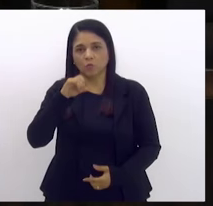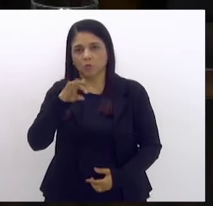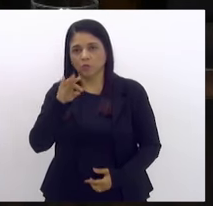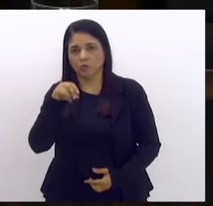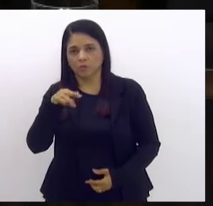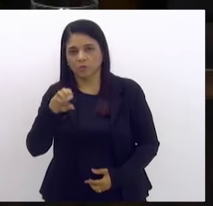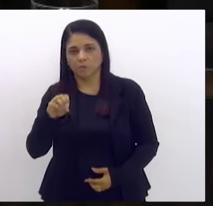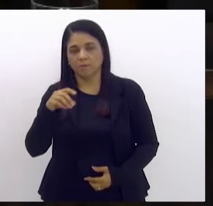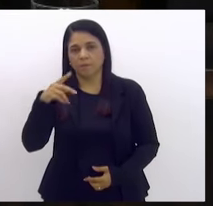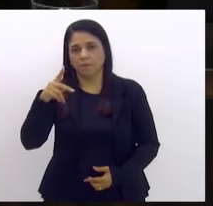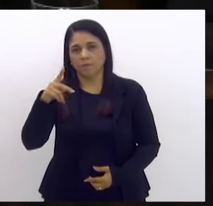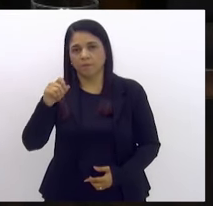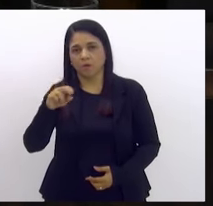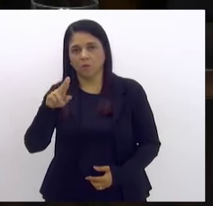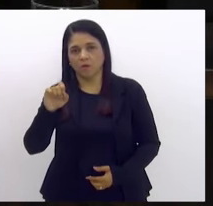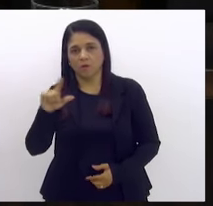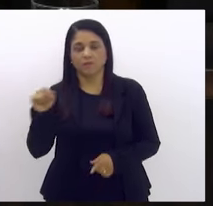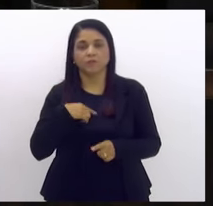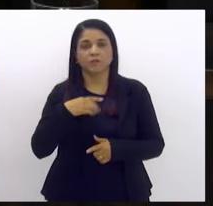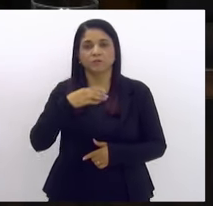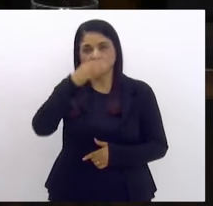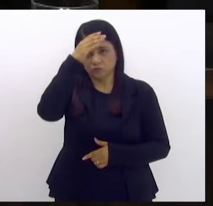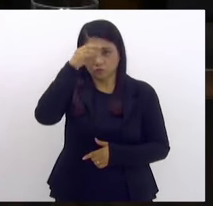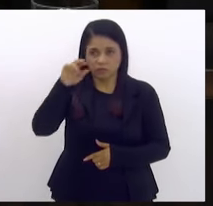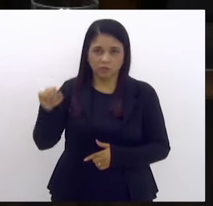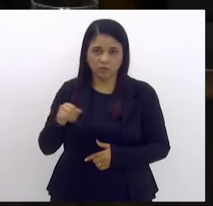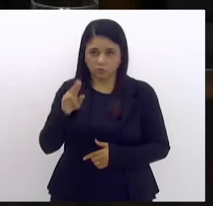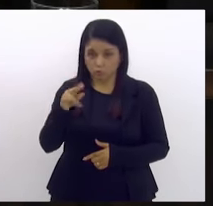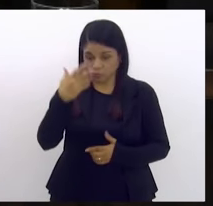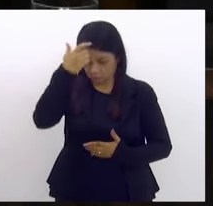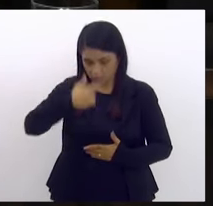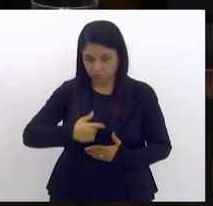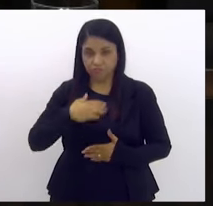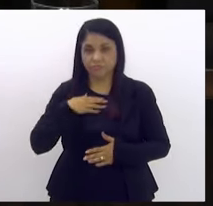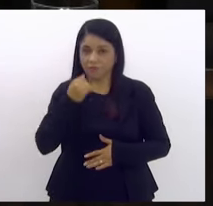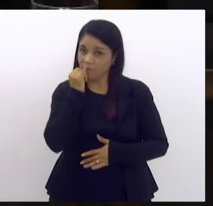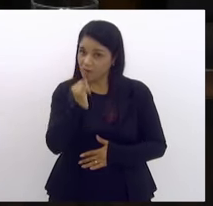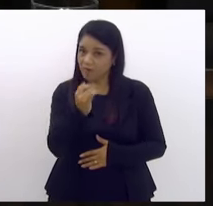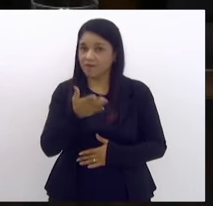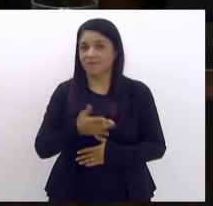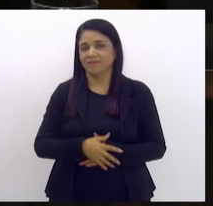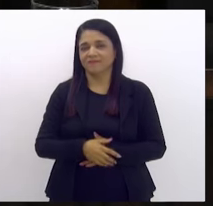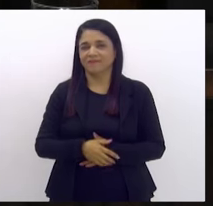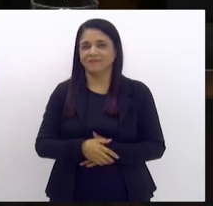Paula. Deputada Tia Ju, essa que vos fala.